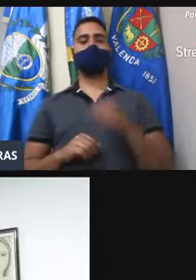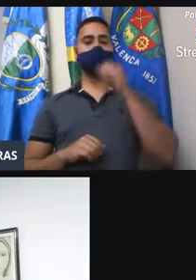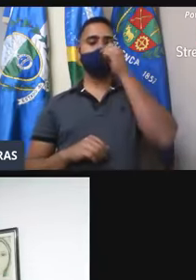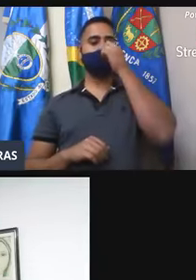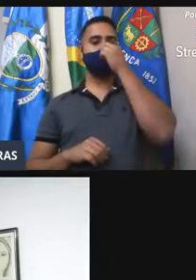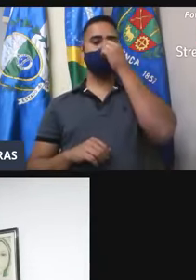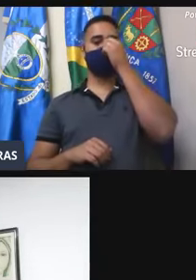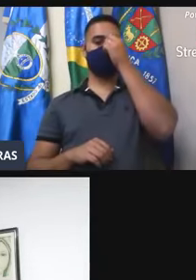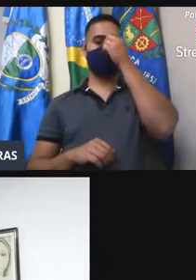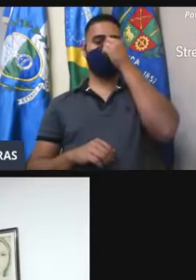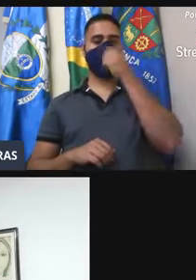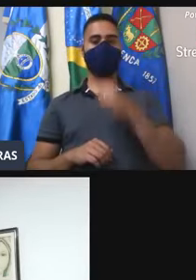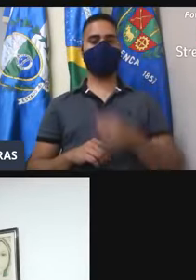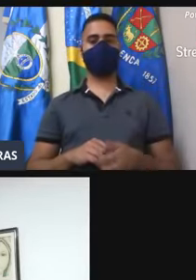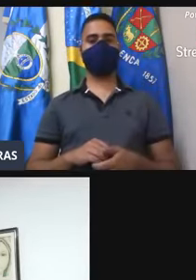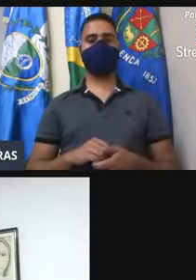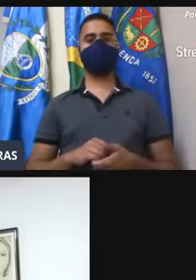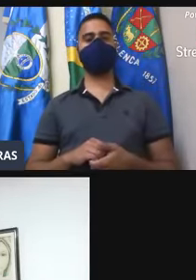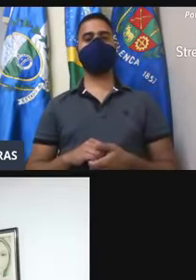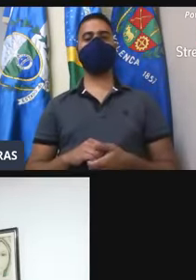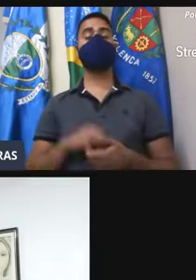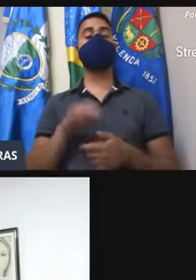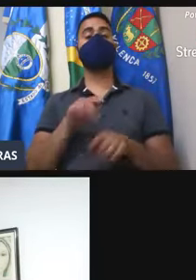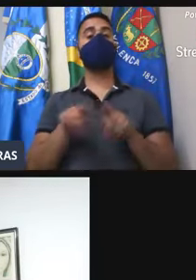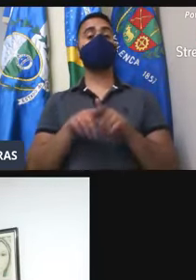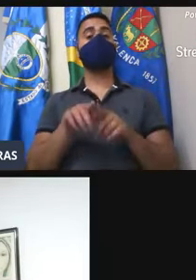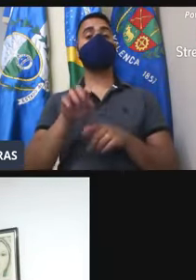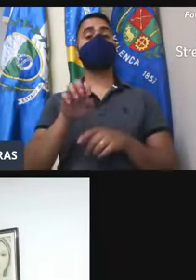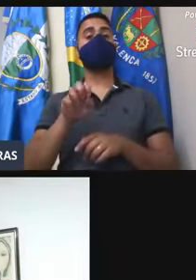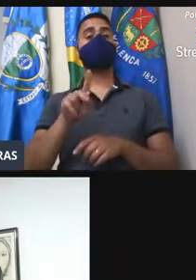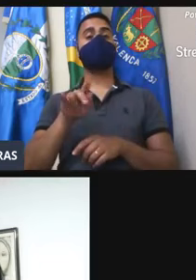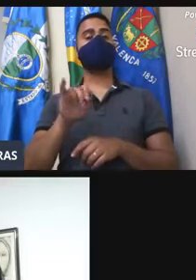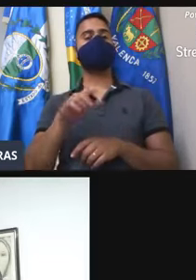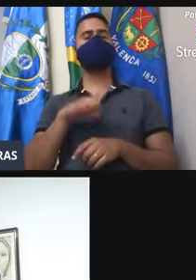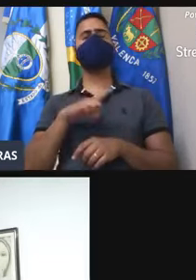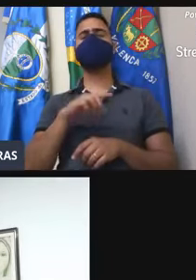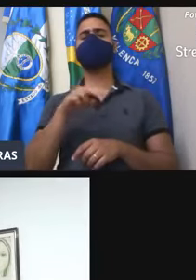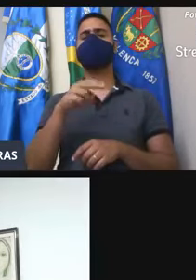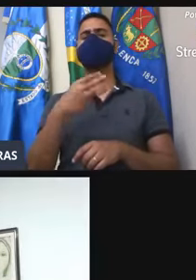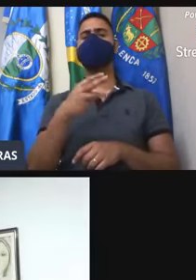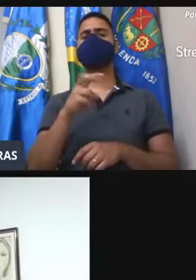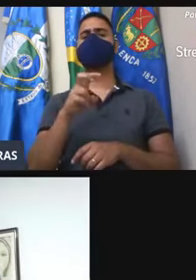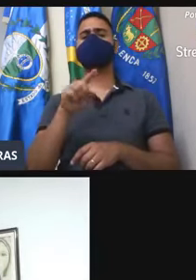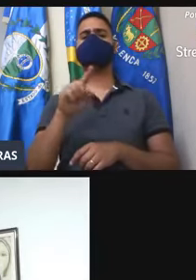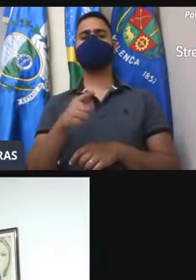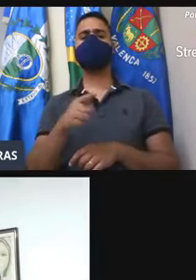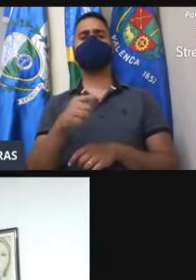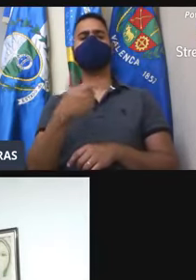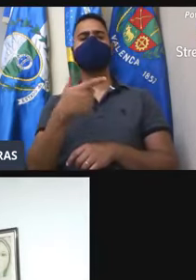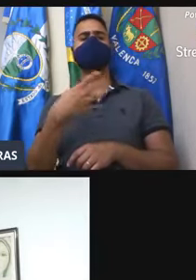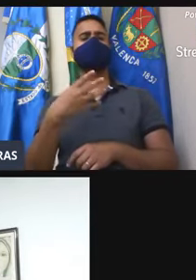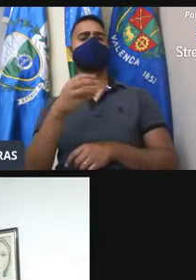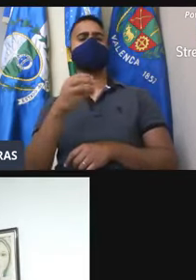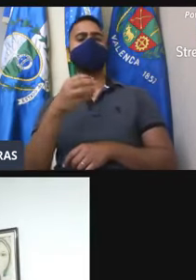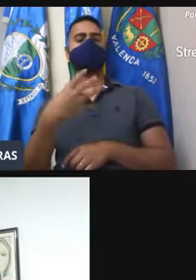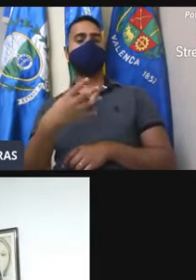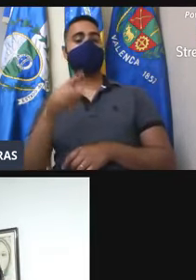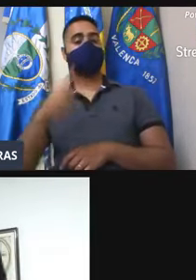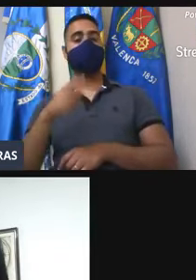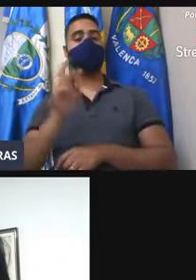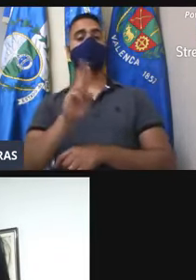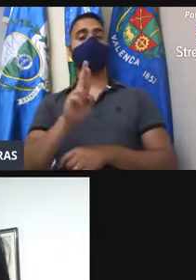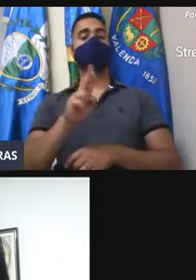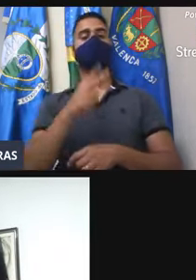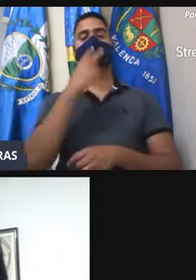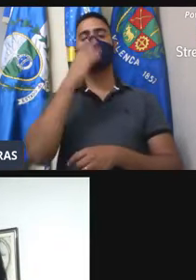relação ao que você falou da aquisição, tanto de IPIs, no valor de 35 mil, me parece, e